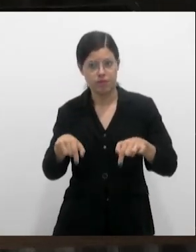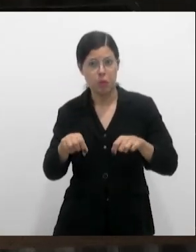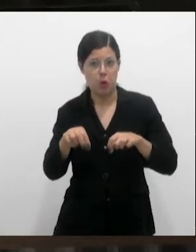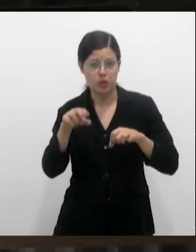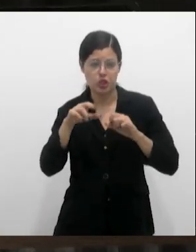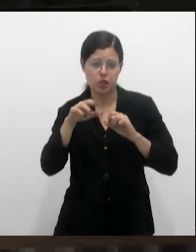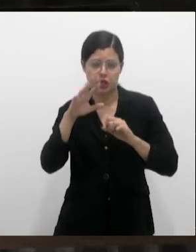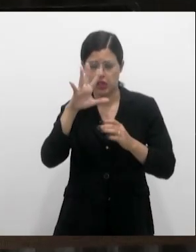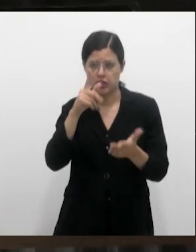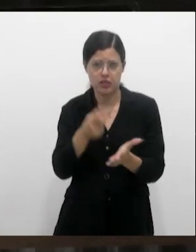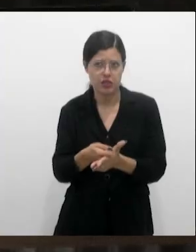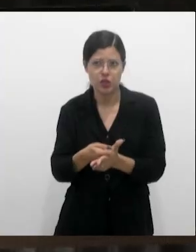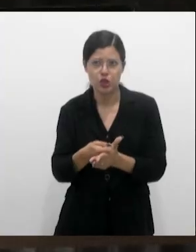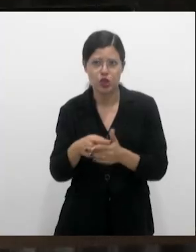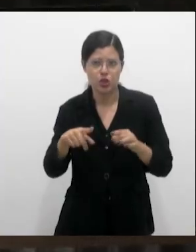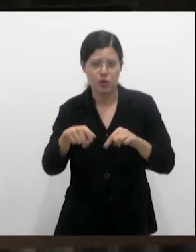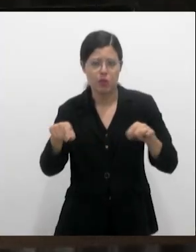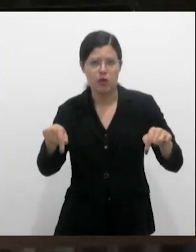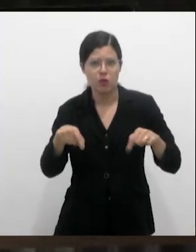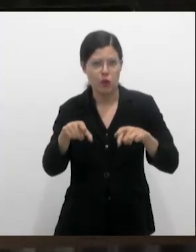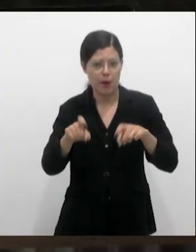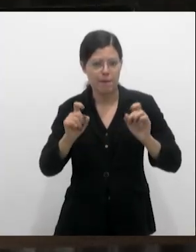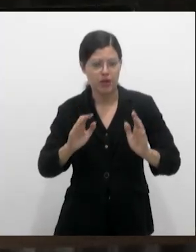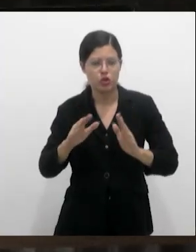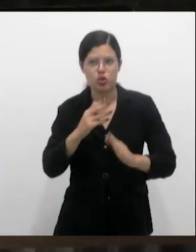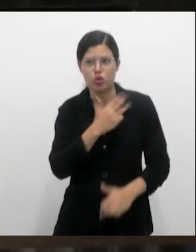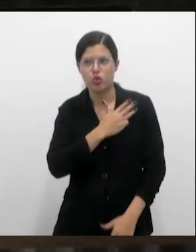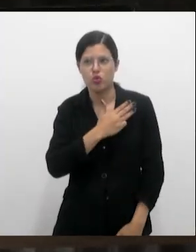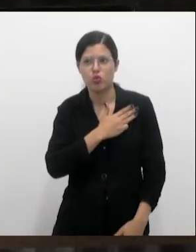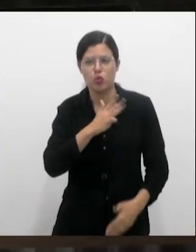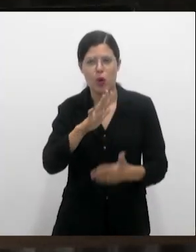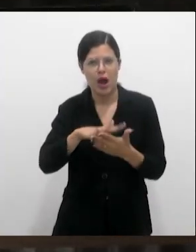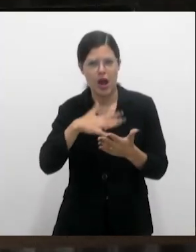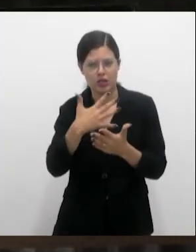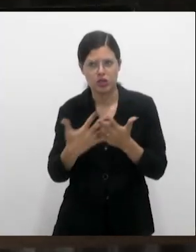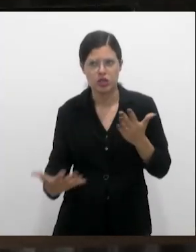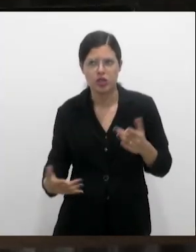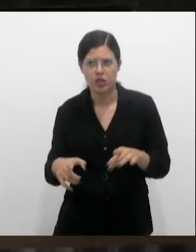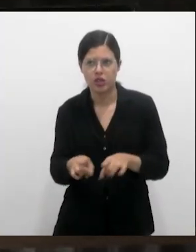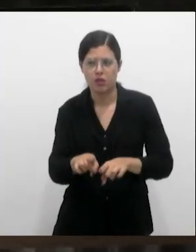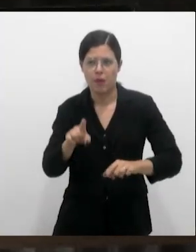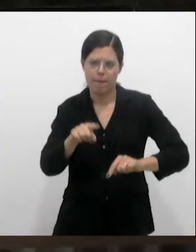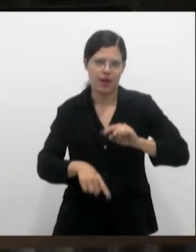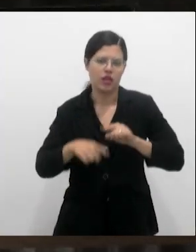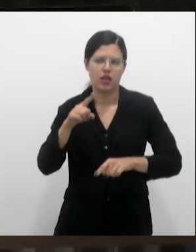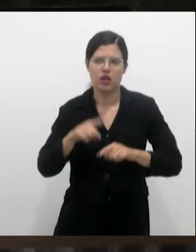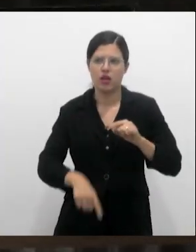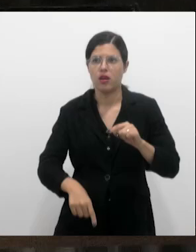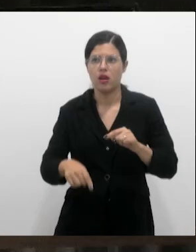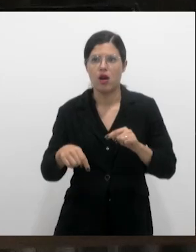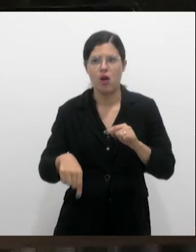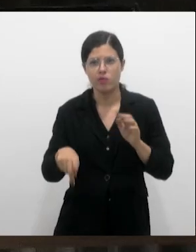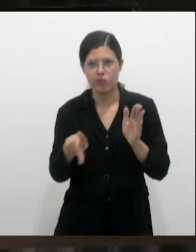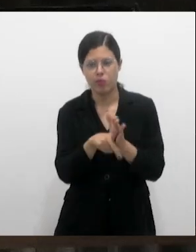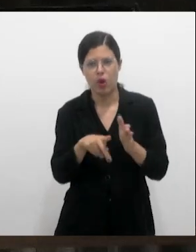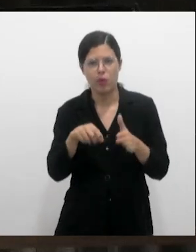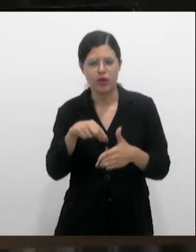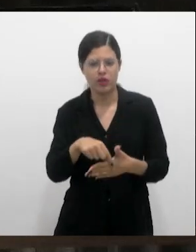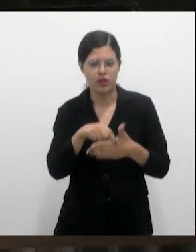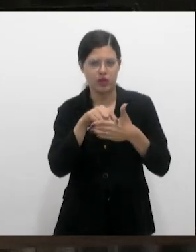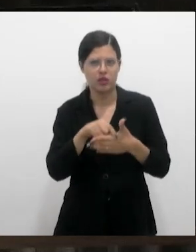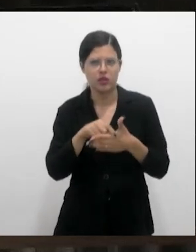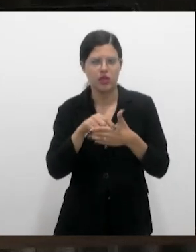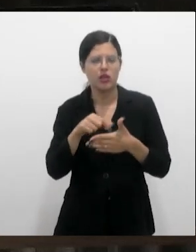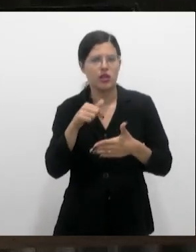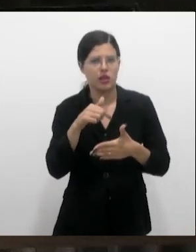da agenda, correspondência, acervo e residências presidenciais também deve ficar à disposição da primeira-dama.